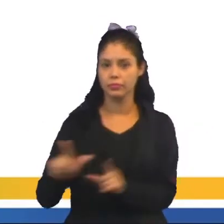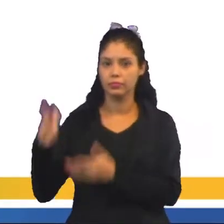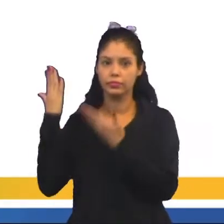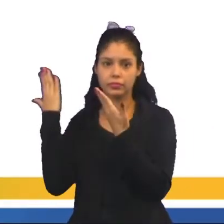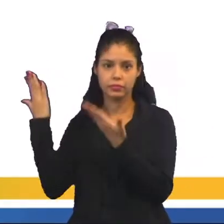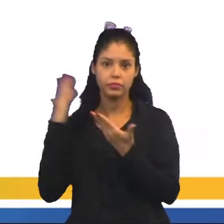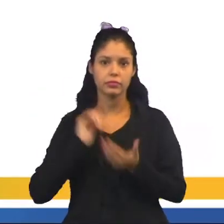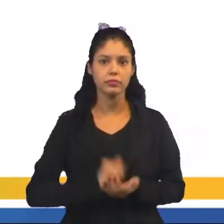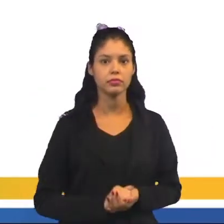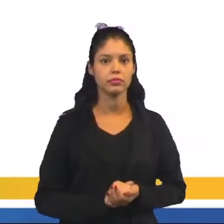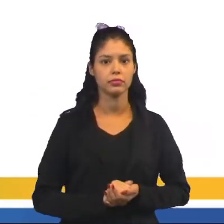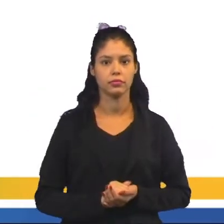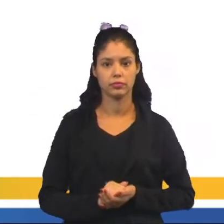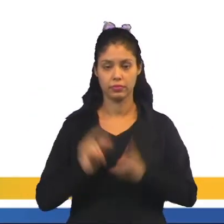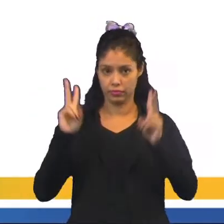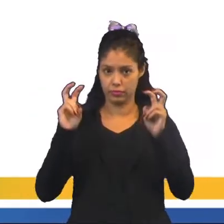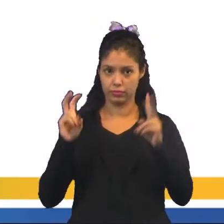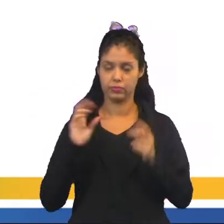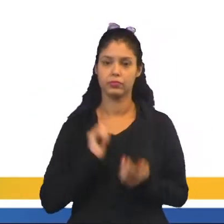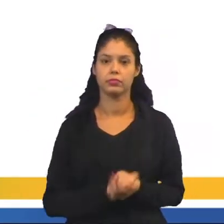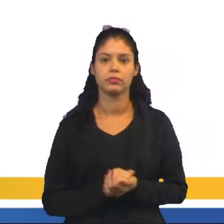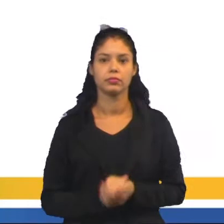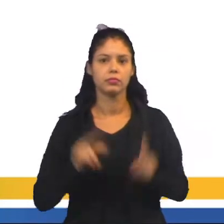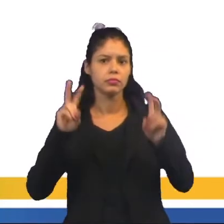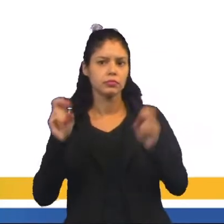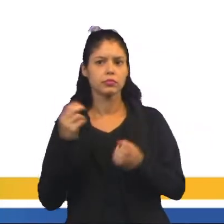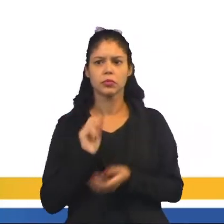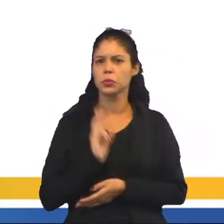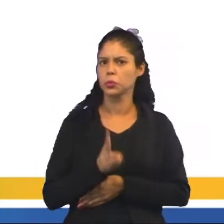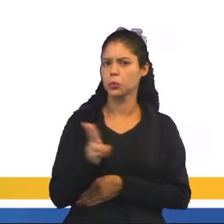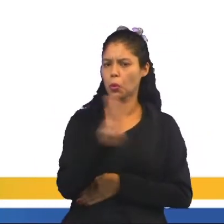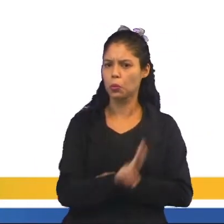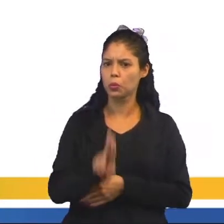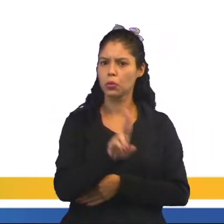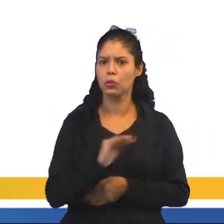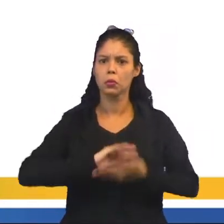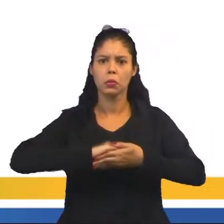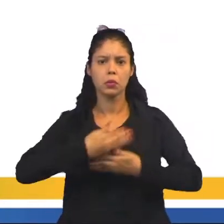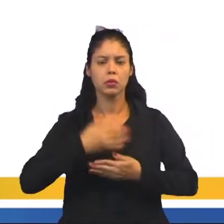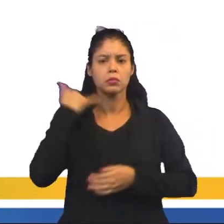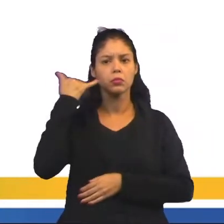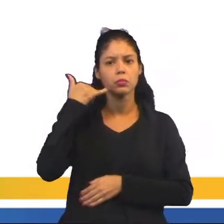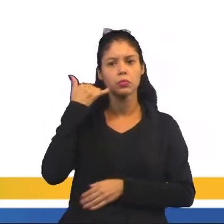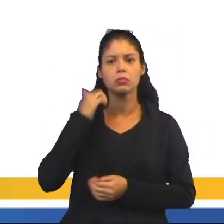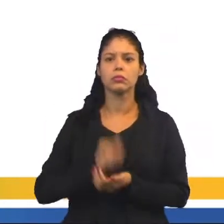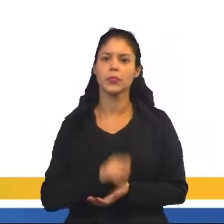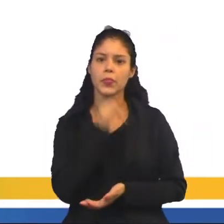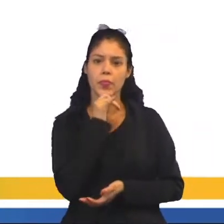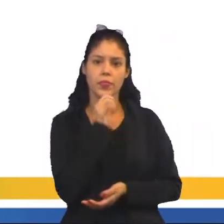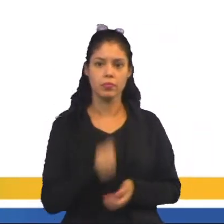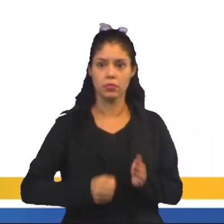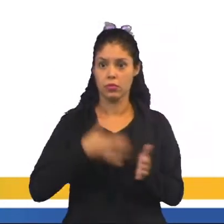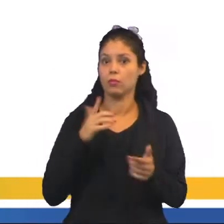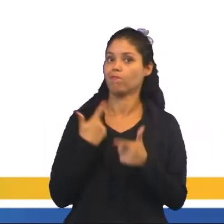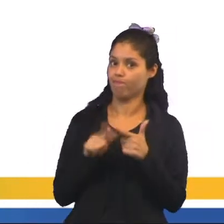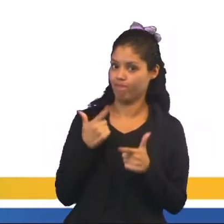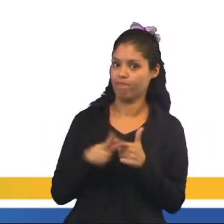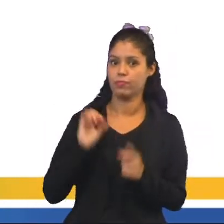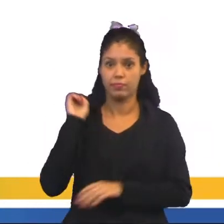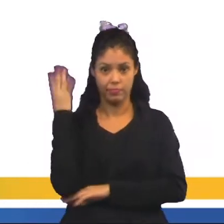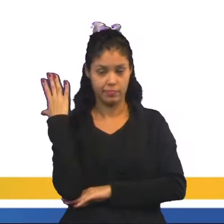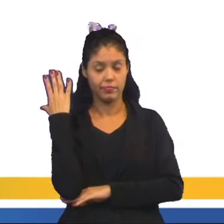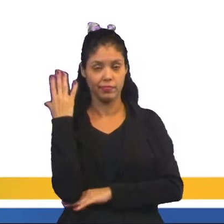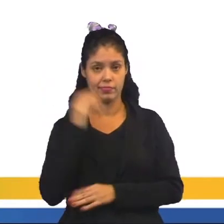comigo essa temática. Sobre o uso excessivo dos laptops, smartphones, por exemplo, são muitos os